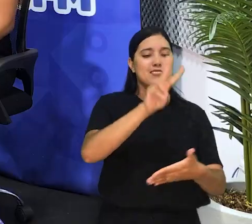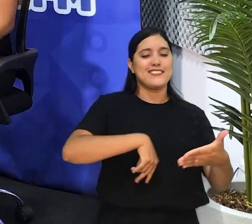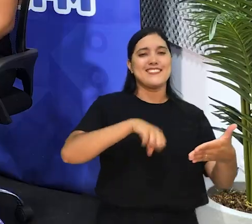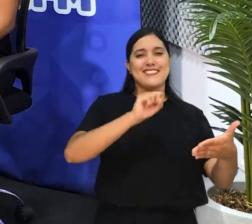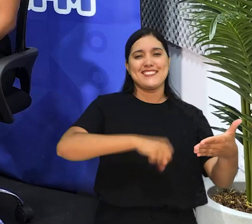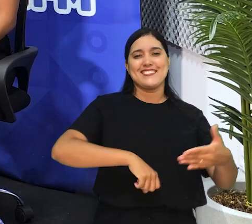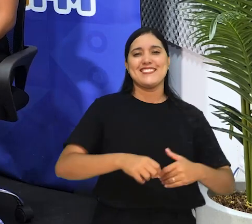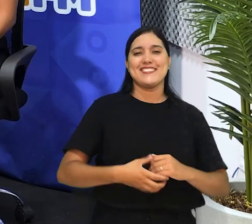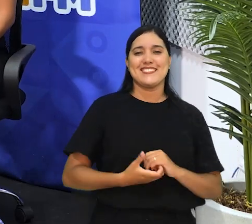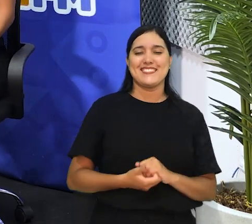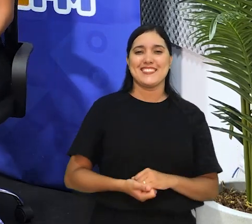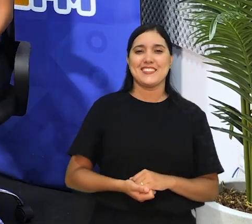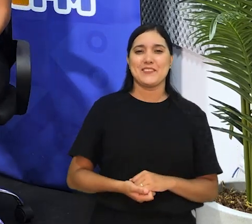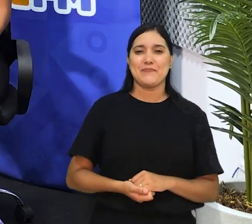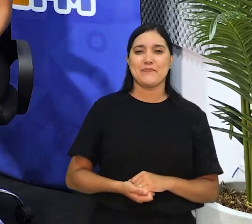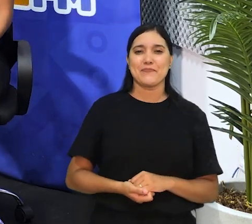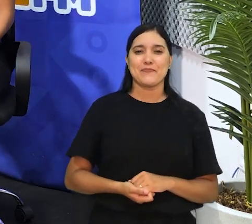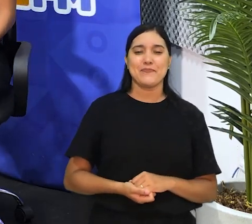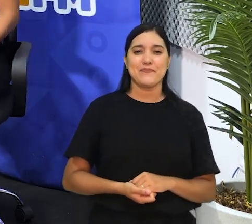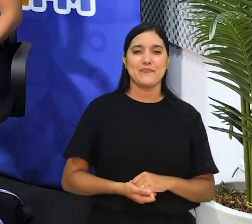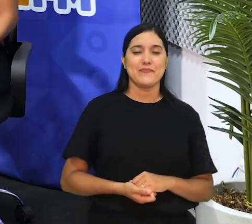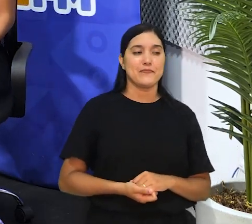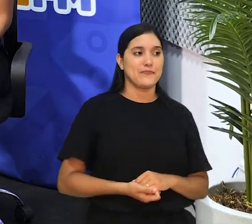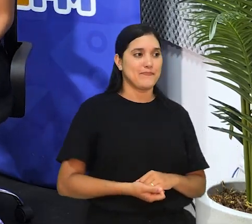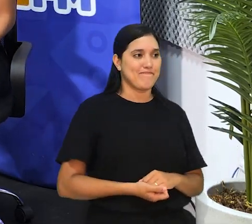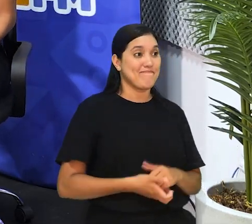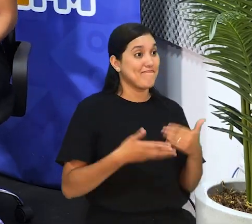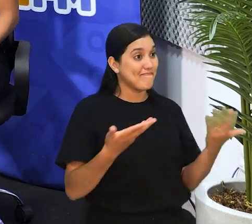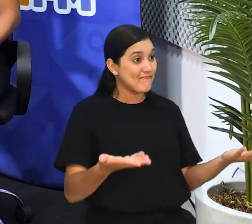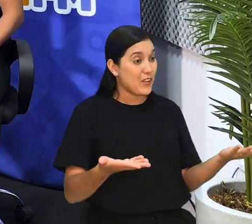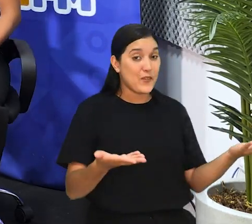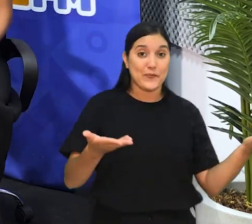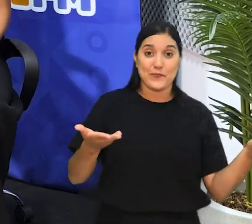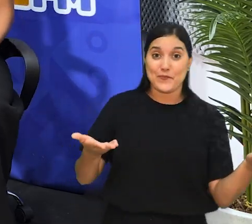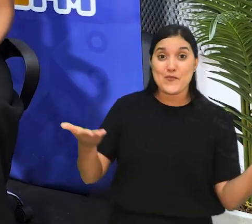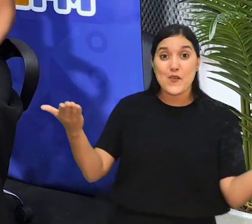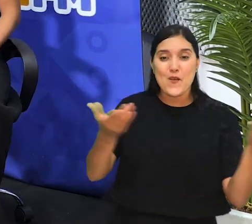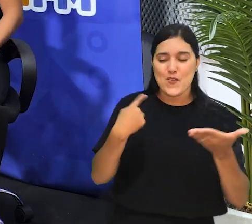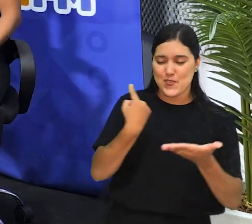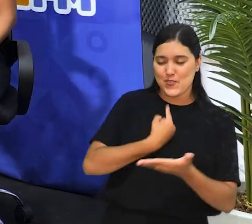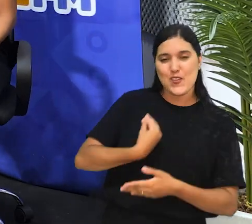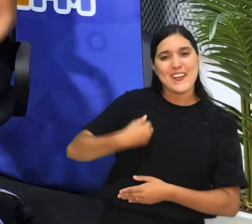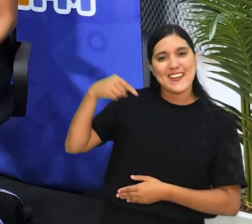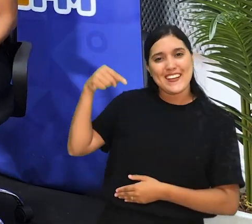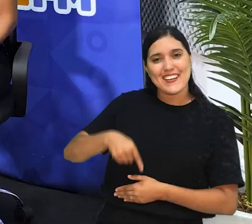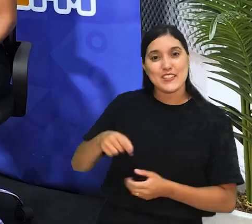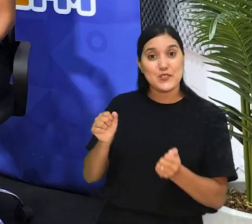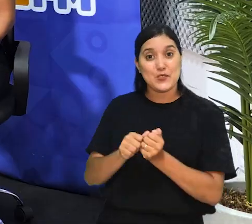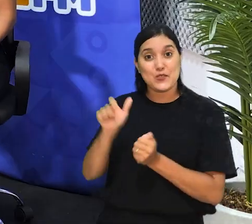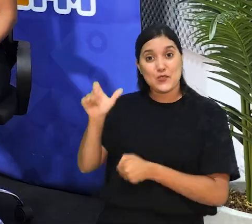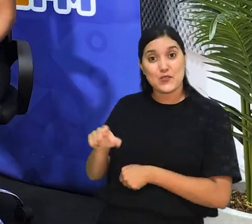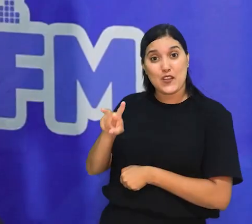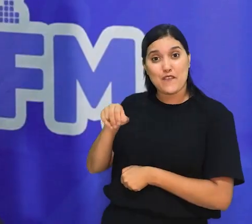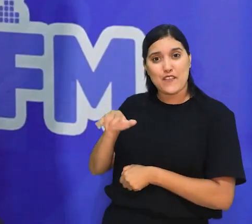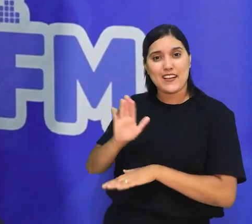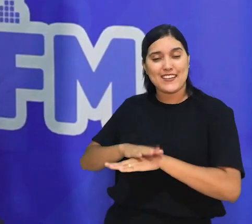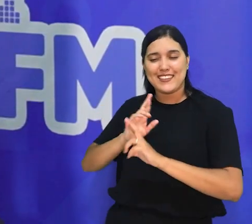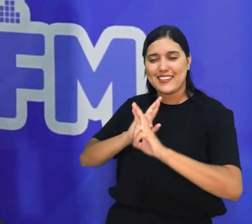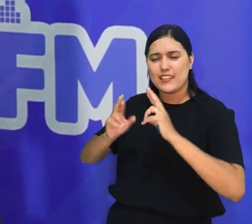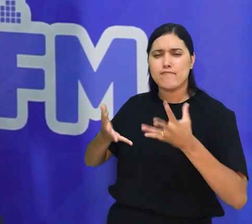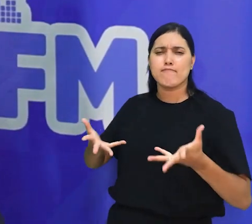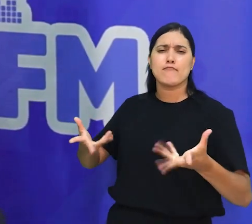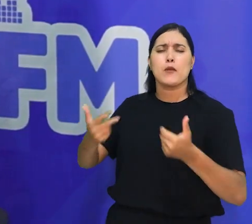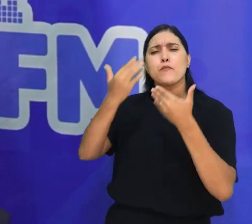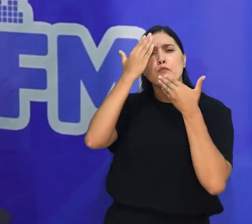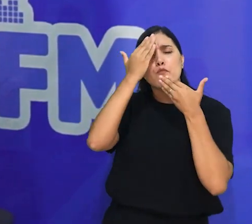além. Hoje nós estivemos aqui com a Vânia para essa entrevista incrível. Eu quero te agradecer,